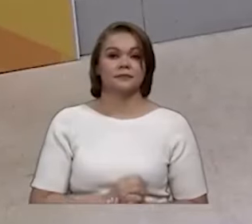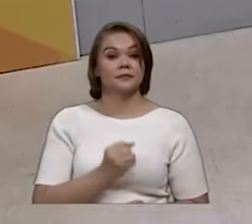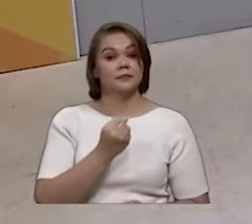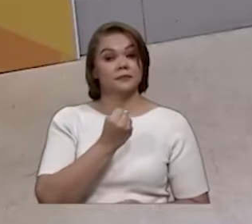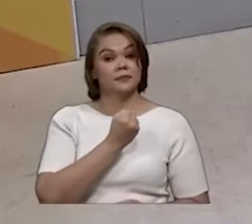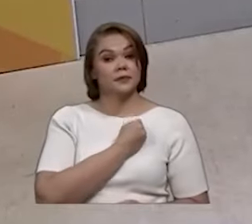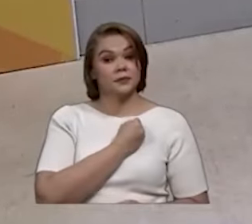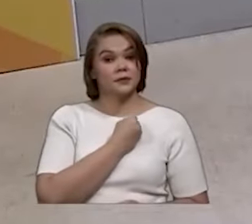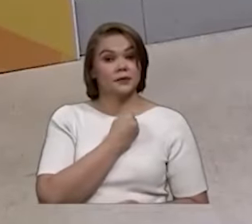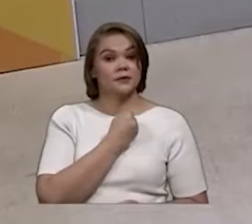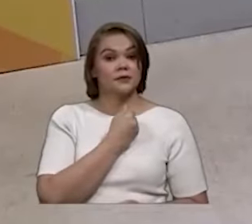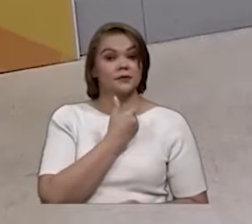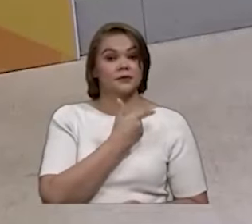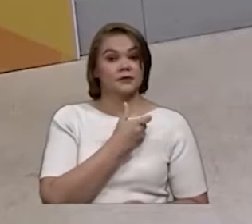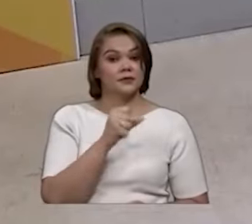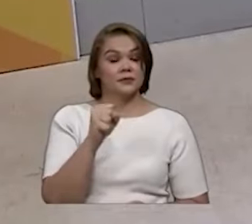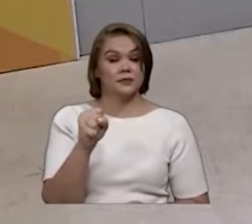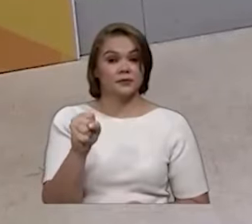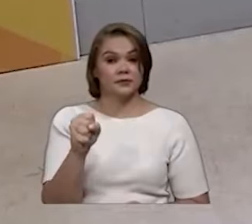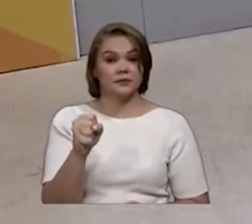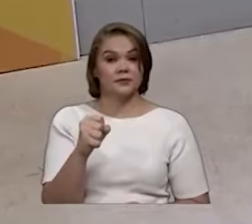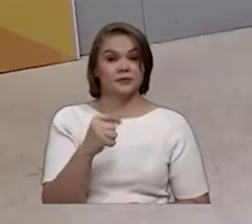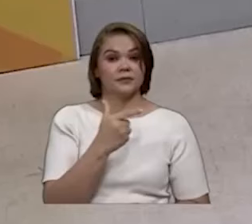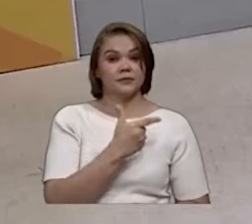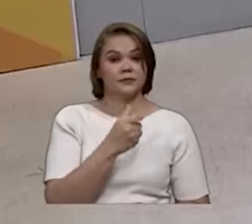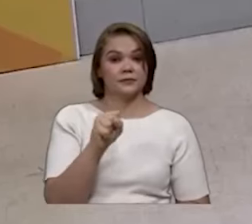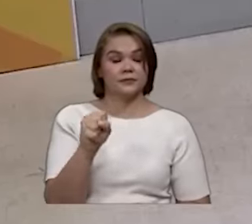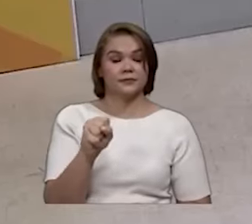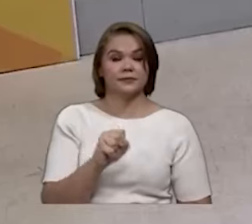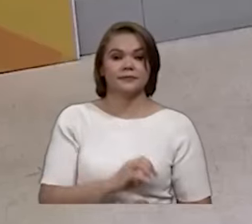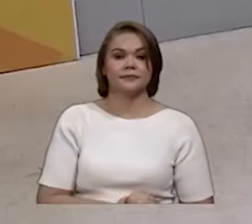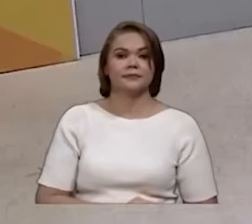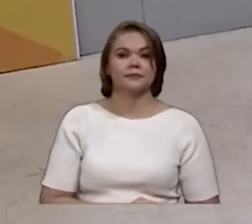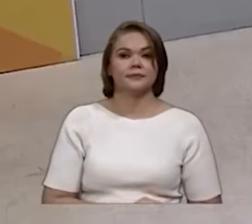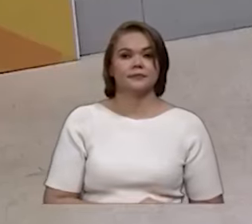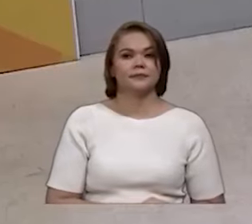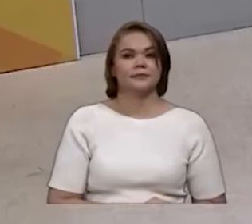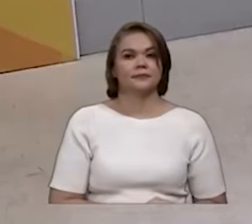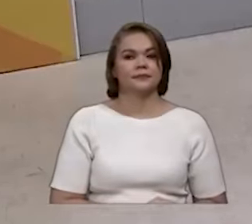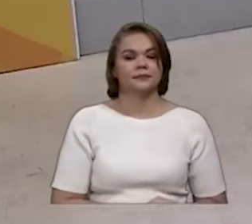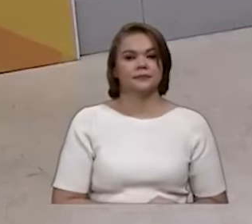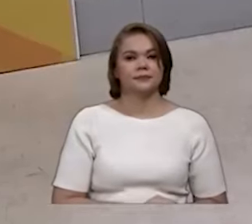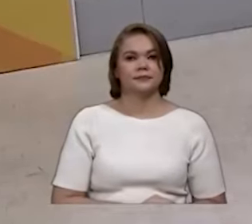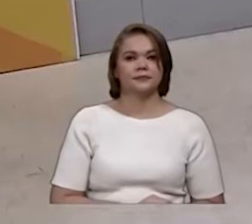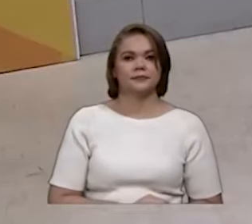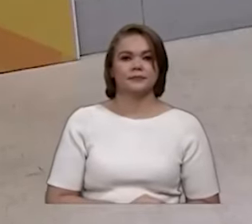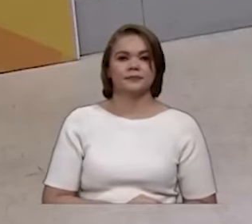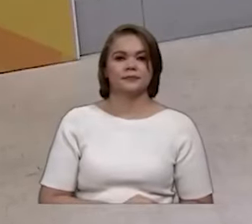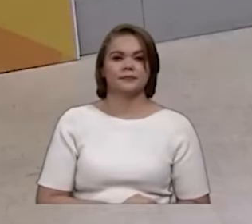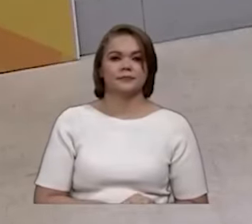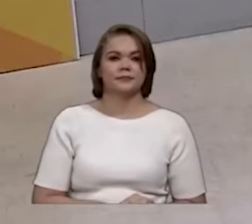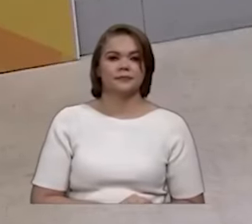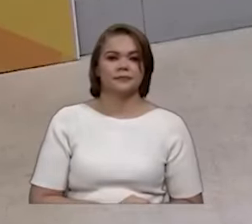número 4 e número 28, 28, 28, 28.